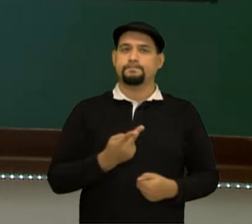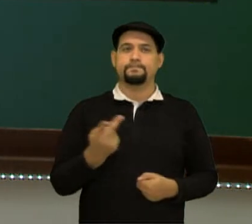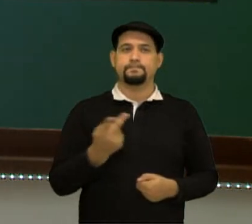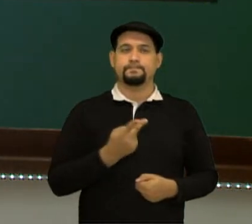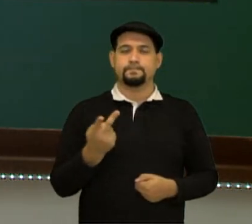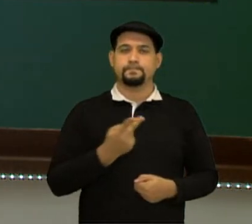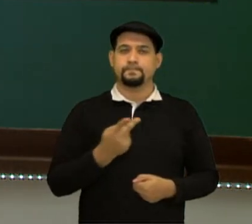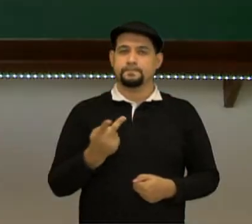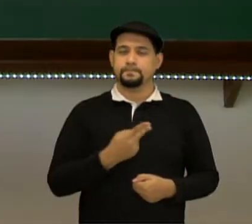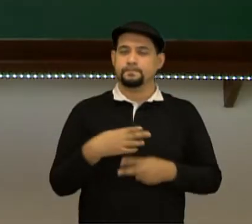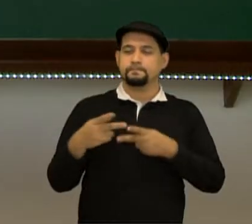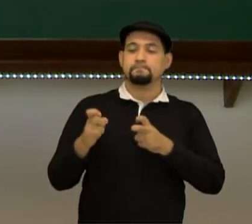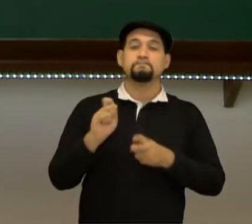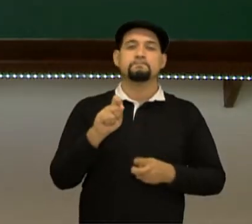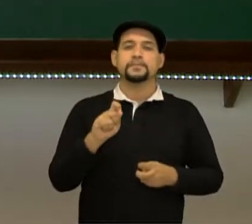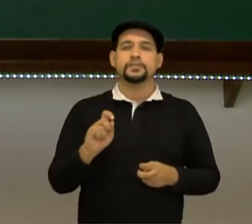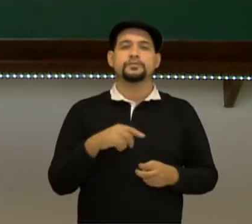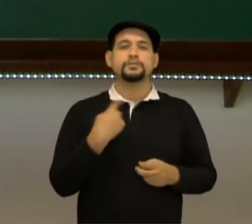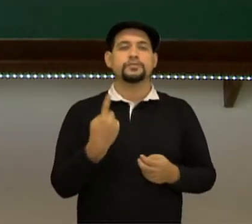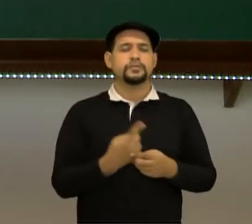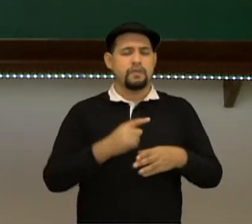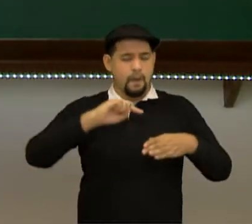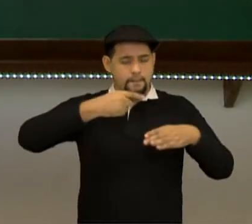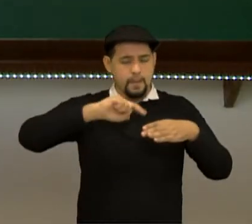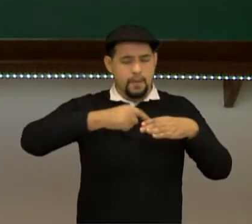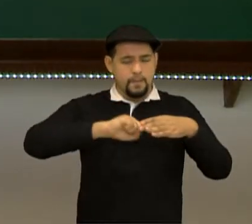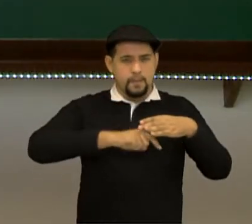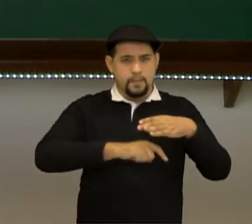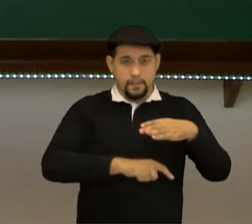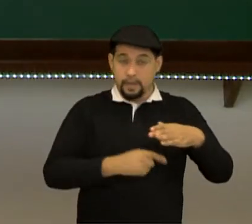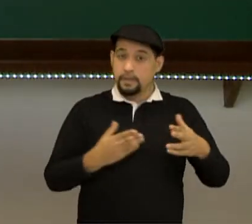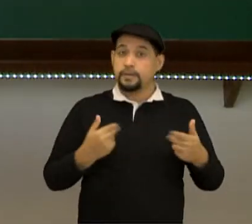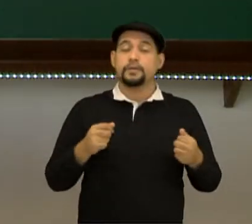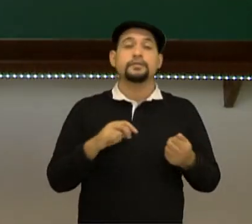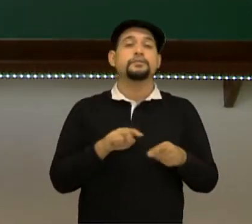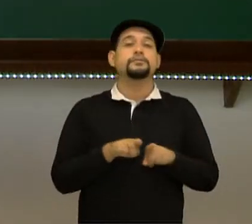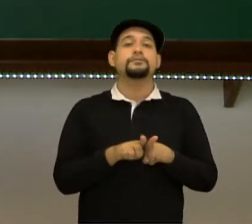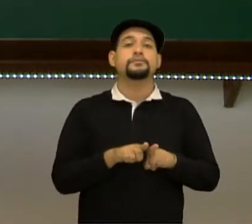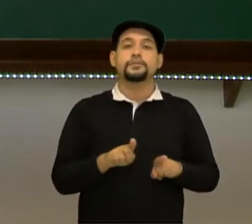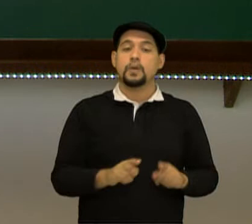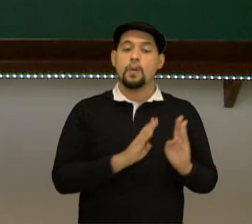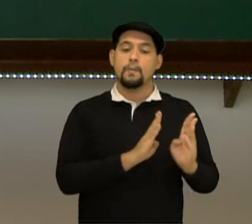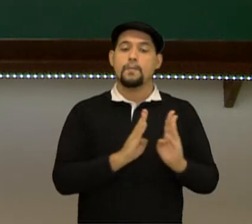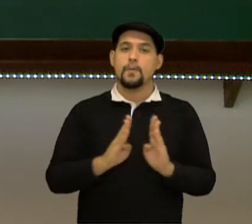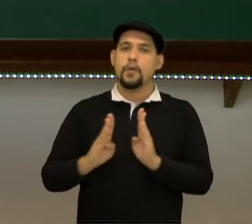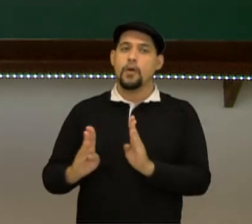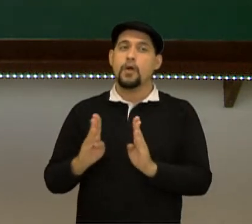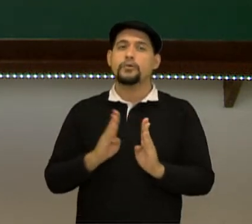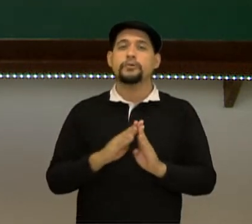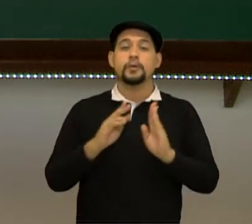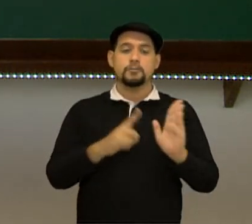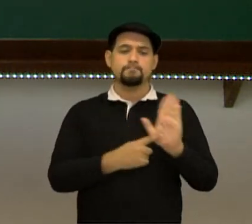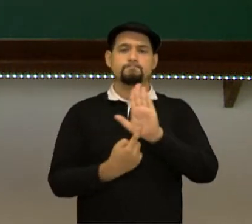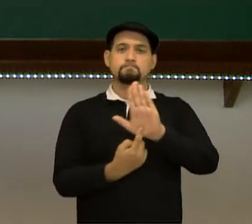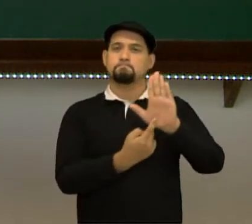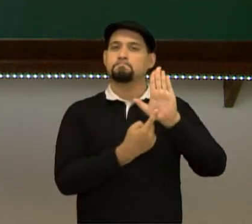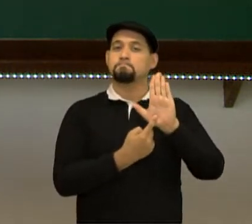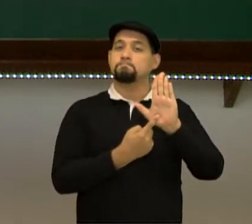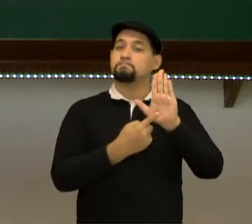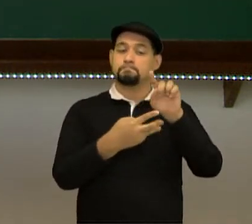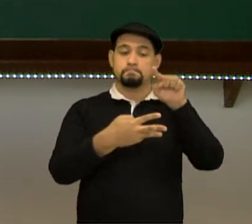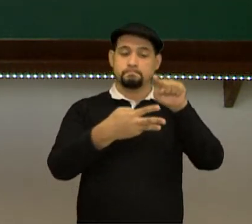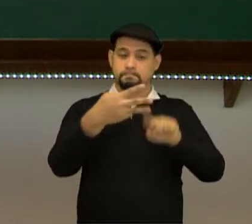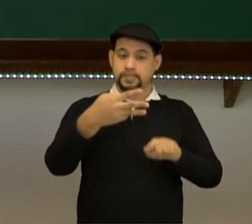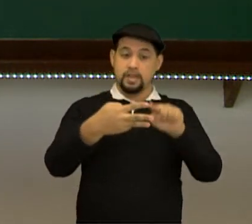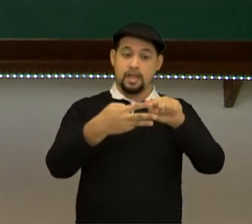ambos nessa perspectiva vamos dar uma profundidade nha no quesito blocos que mais destacamos aqui que